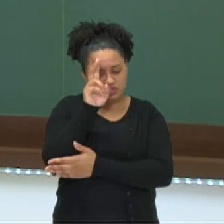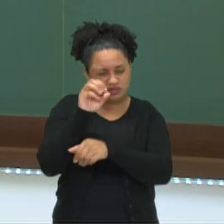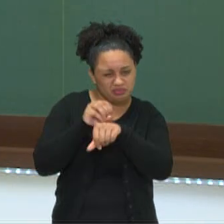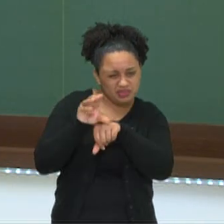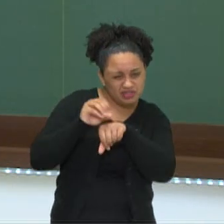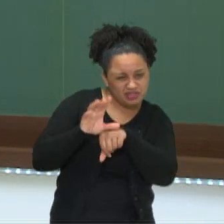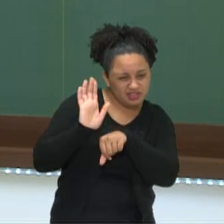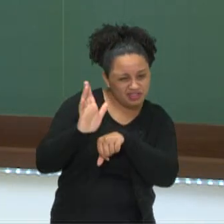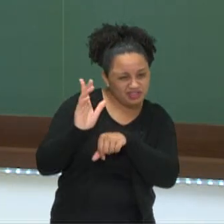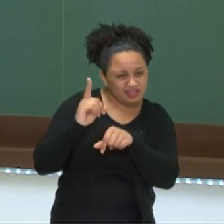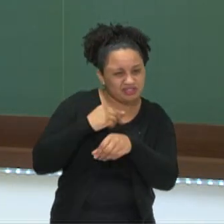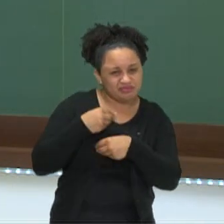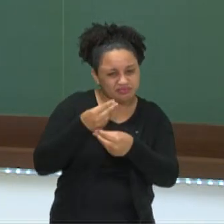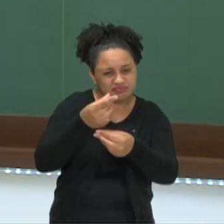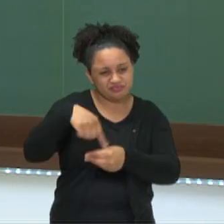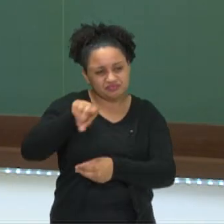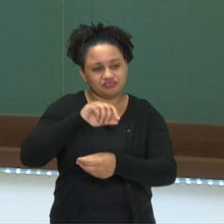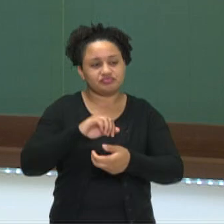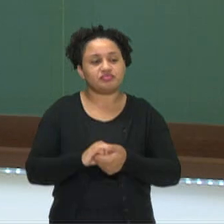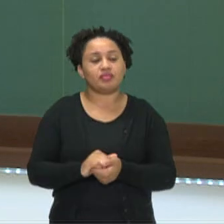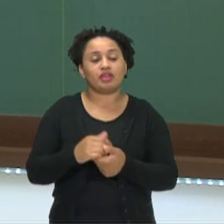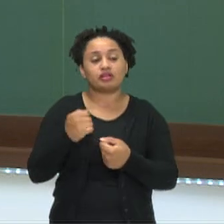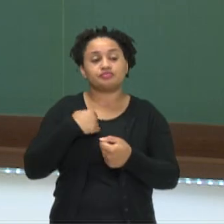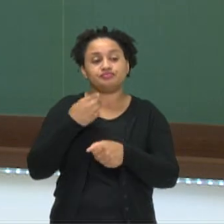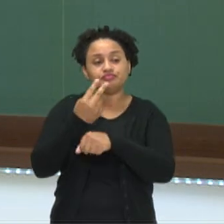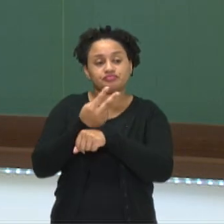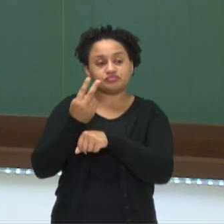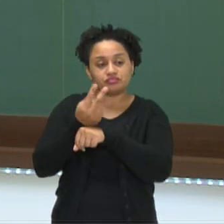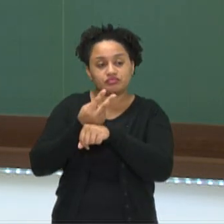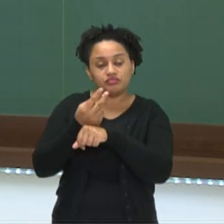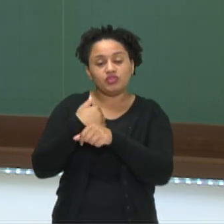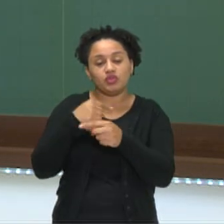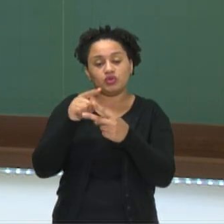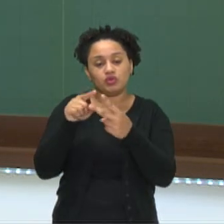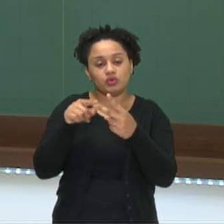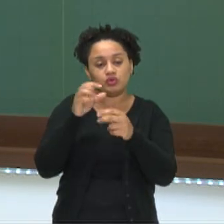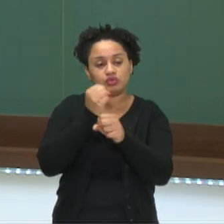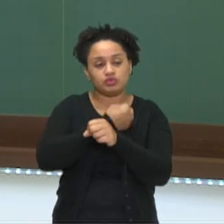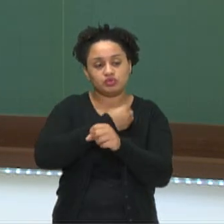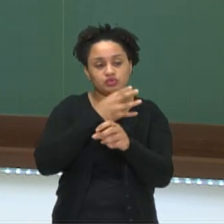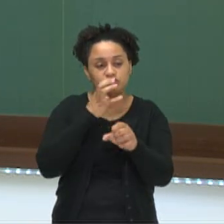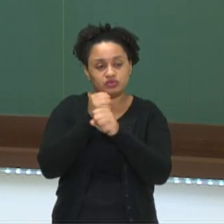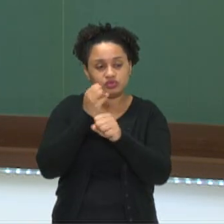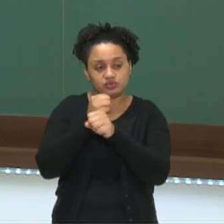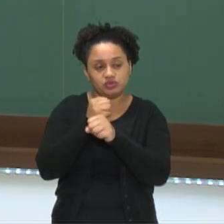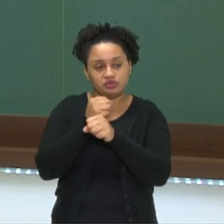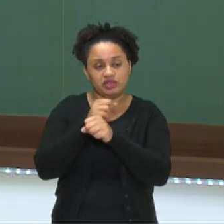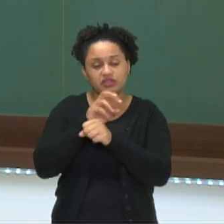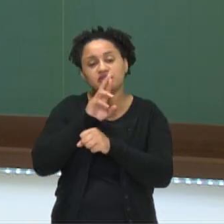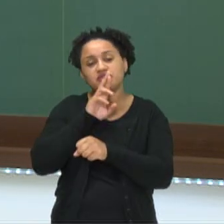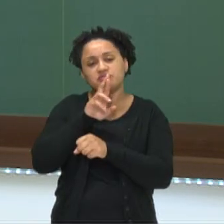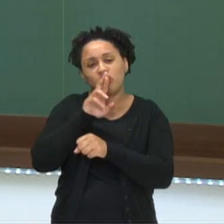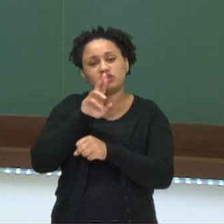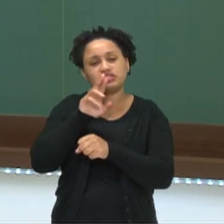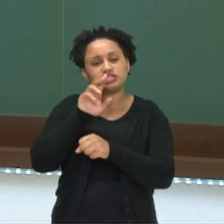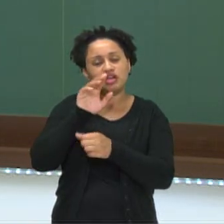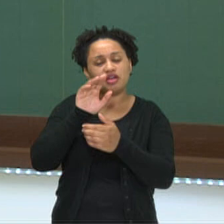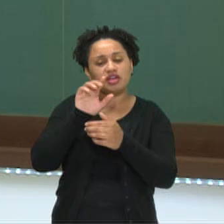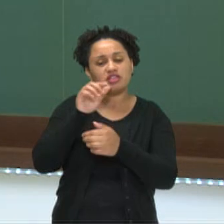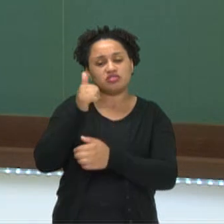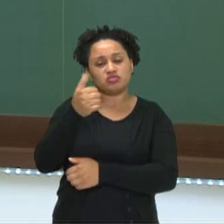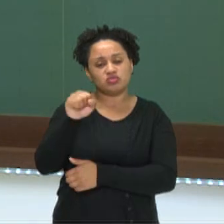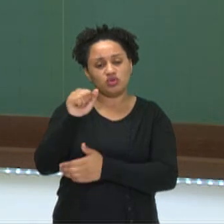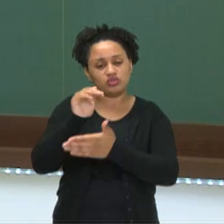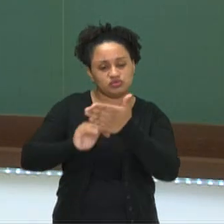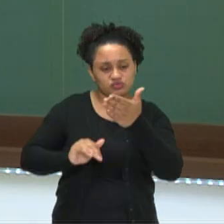que foi dada? Eu preciso buscar dois números que somados dão menos 18 e que multiplicados dão